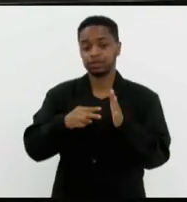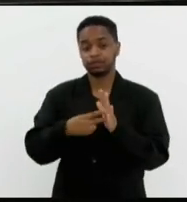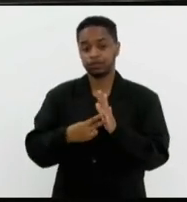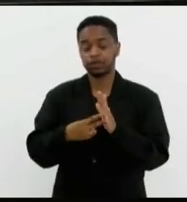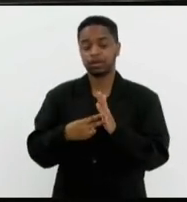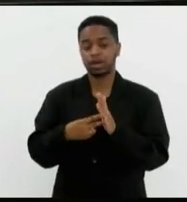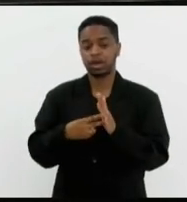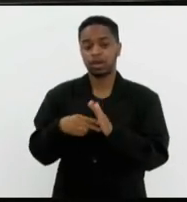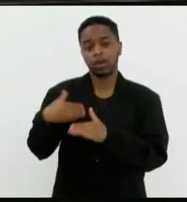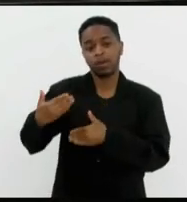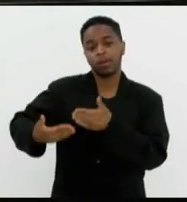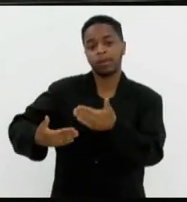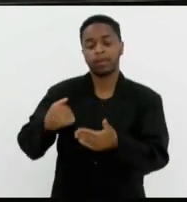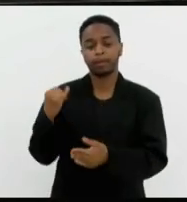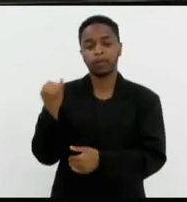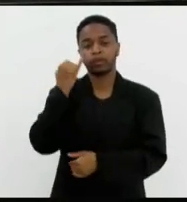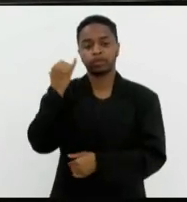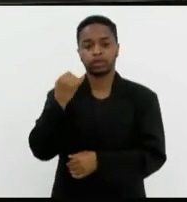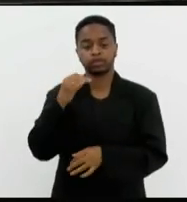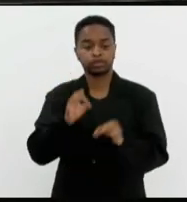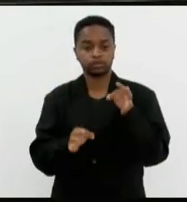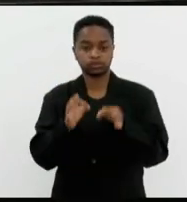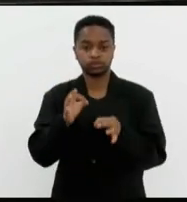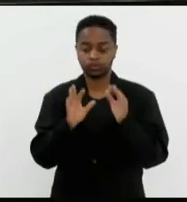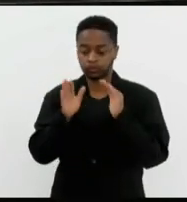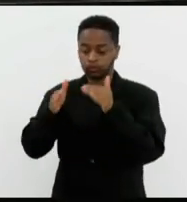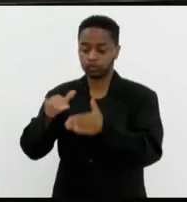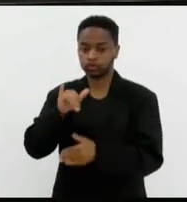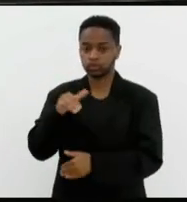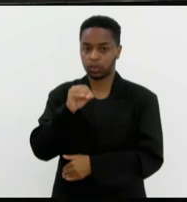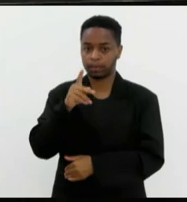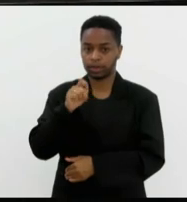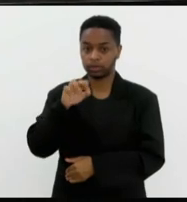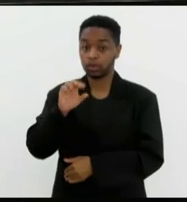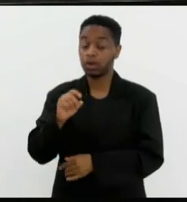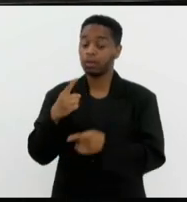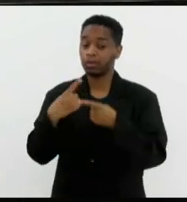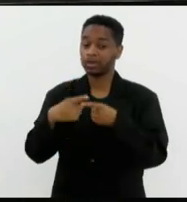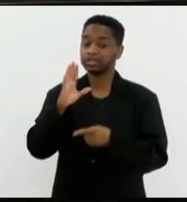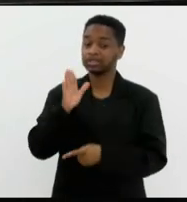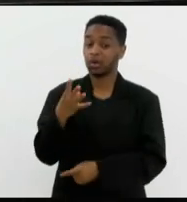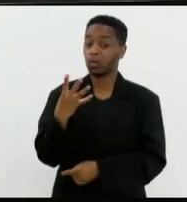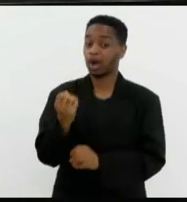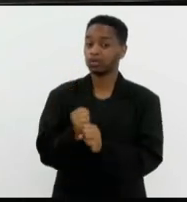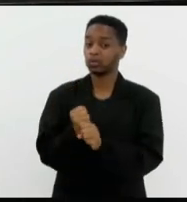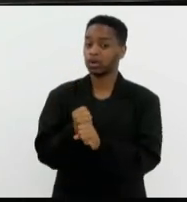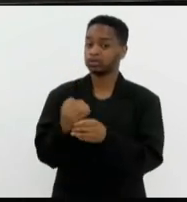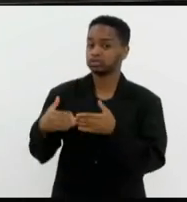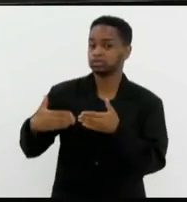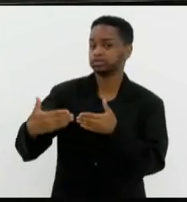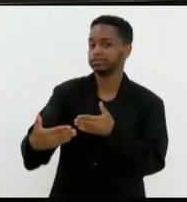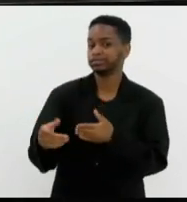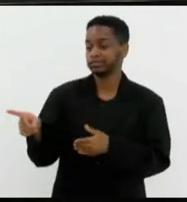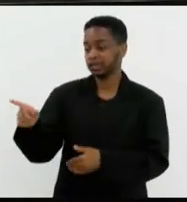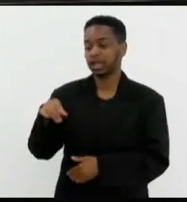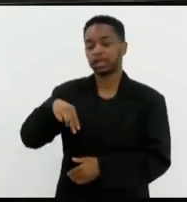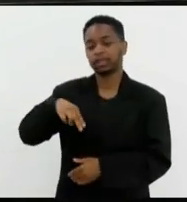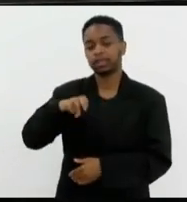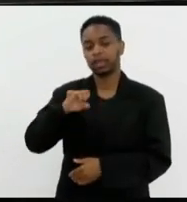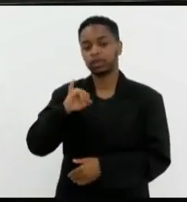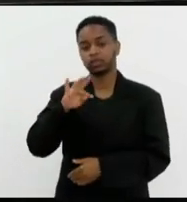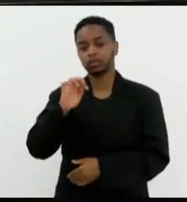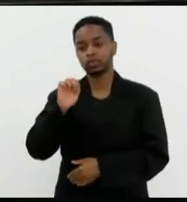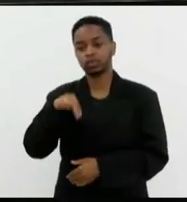Pedro, que já se vão 4 anos. 4 anos, está aqui o Neilton, que é pai do João Pedro,